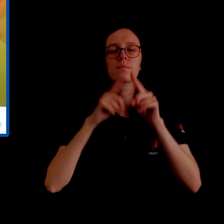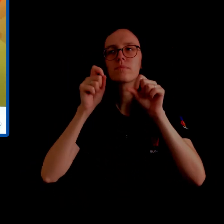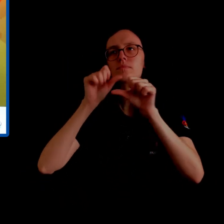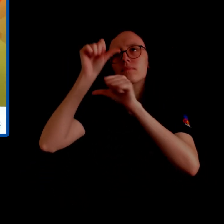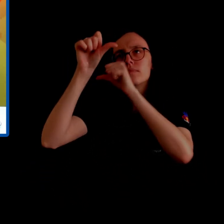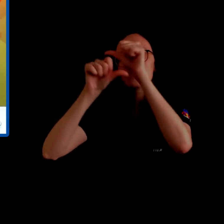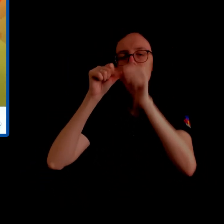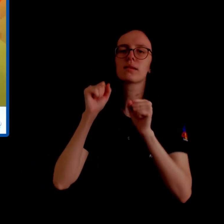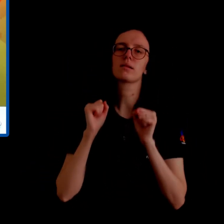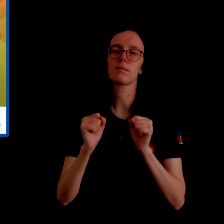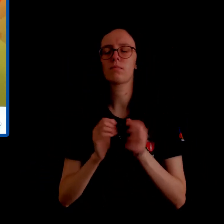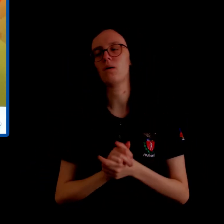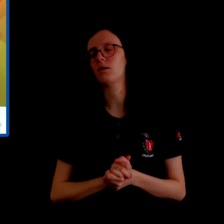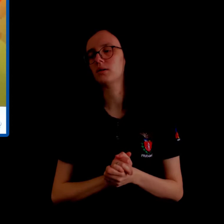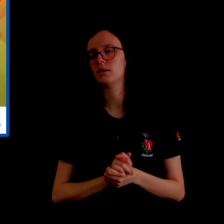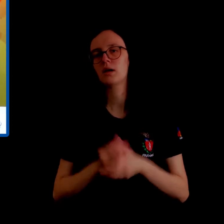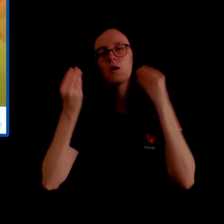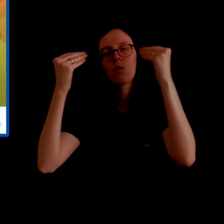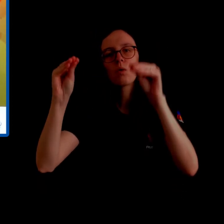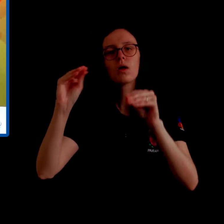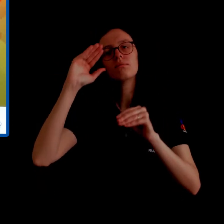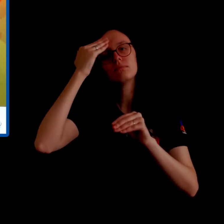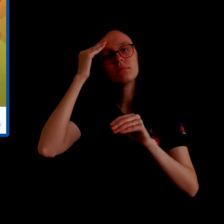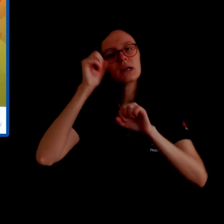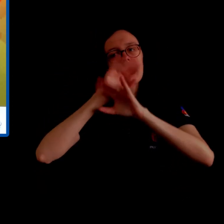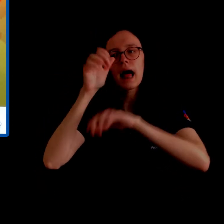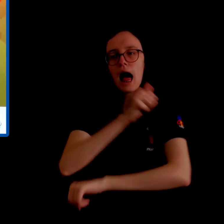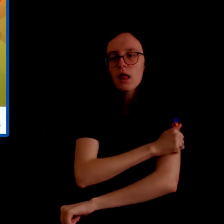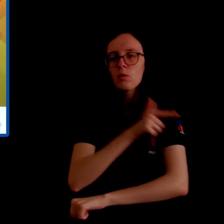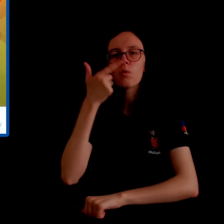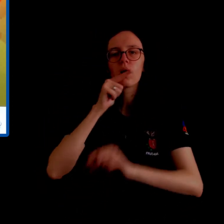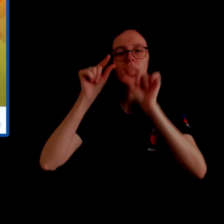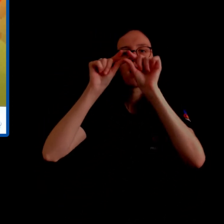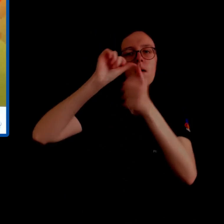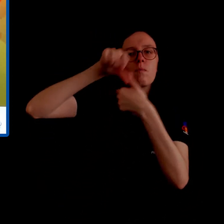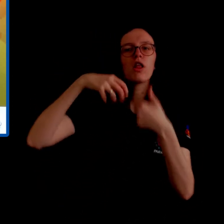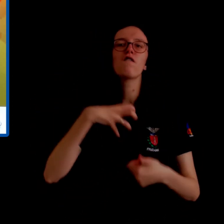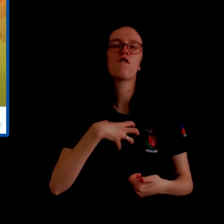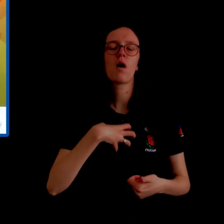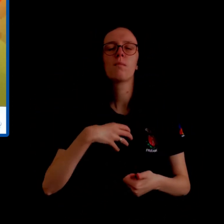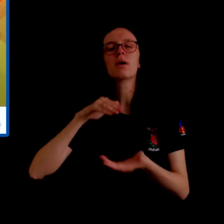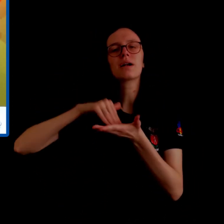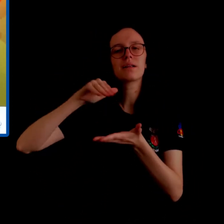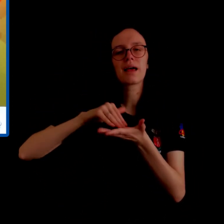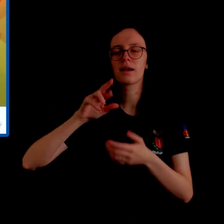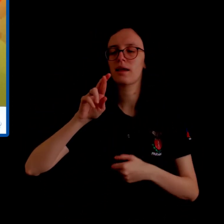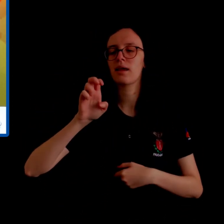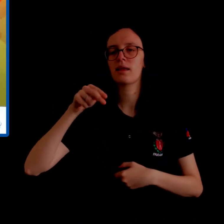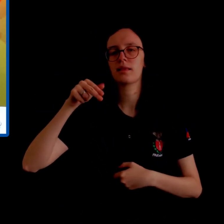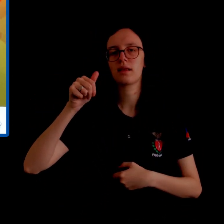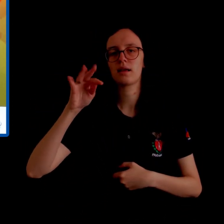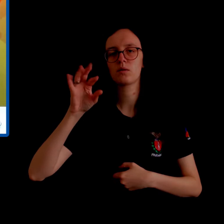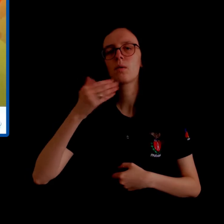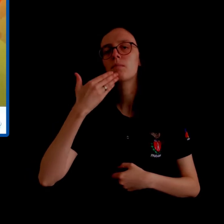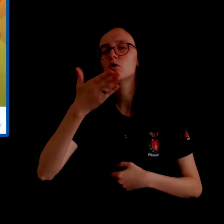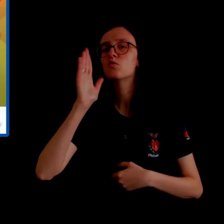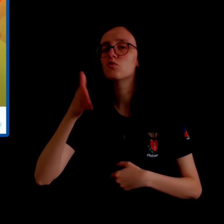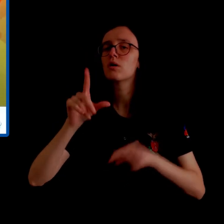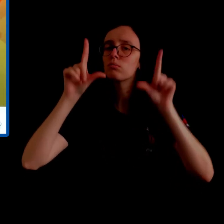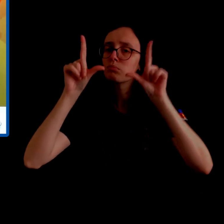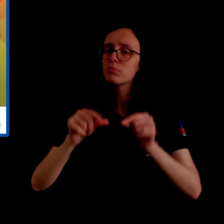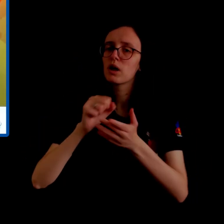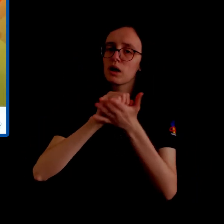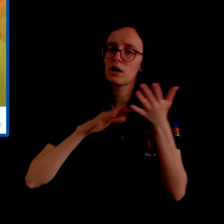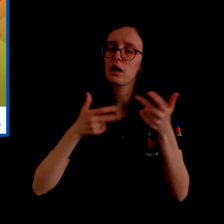formulário, coloquem a linguagem do aluno de vocês. O secretário Renato já pediu para que a gente diminua a quantidade de exercícios,